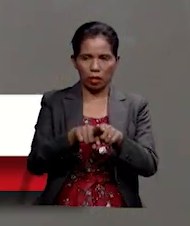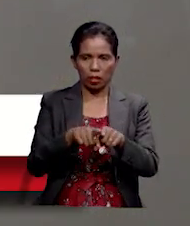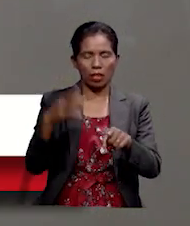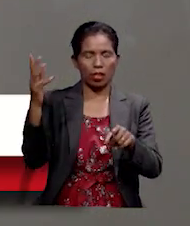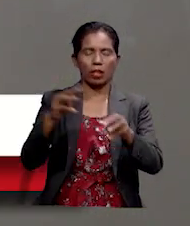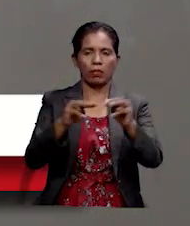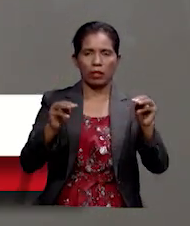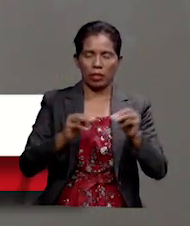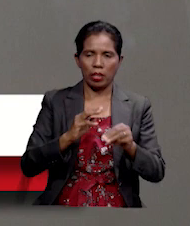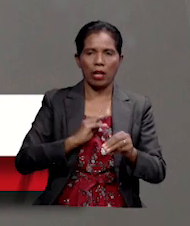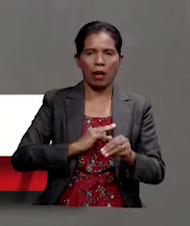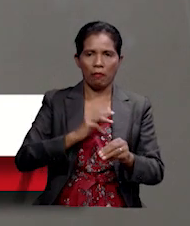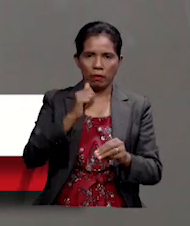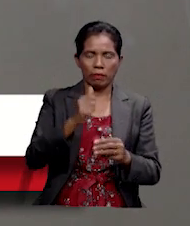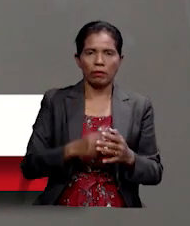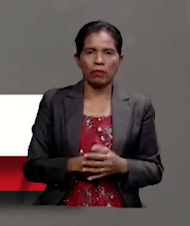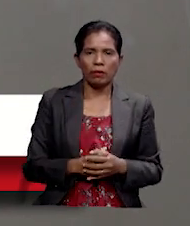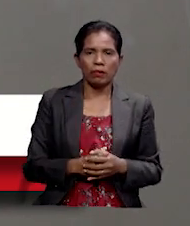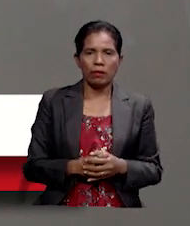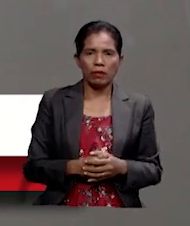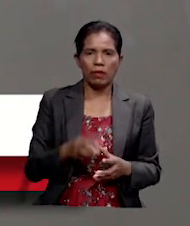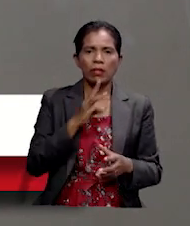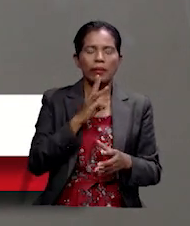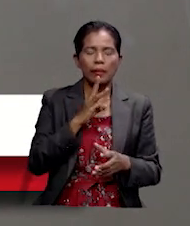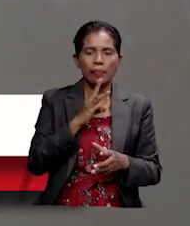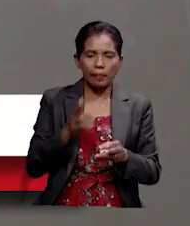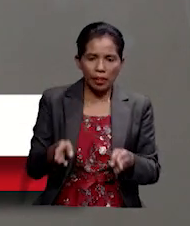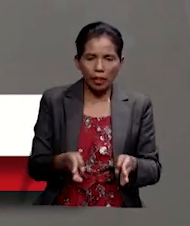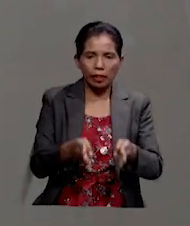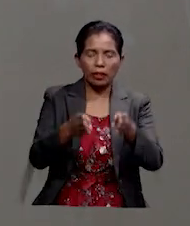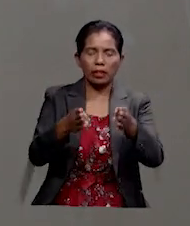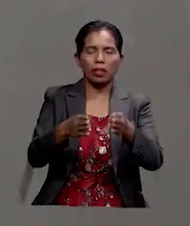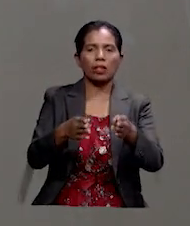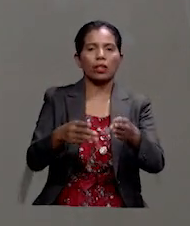municipio Maliana ne iriga saun serne comeza ve